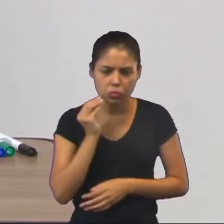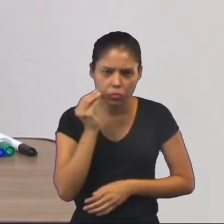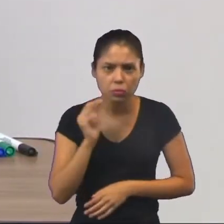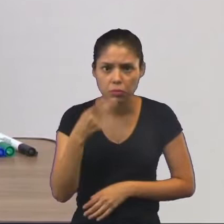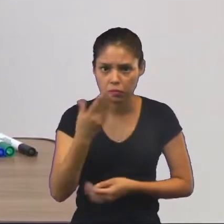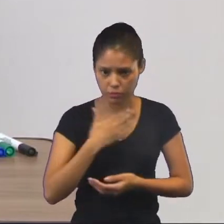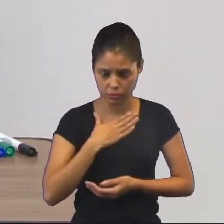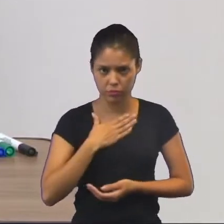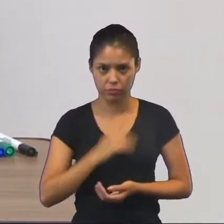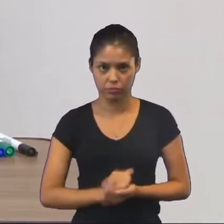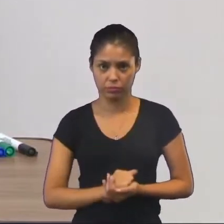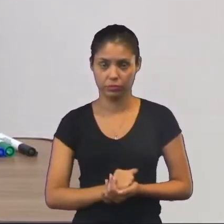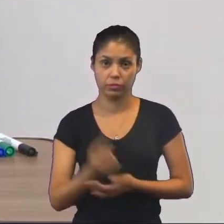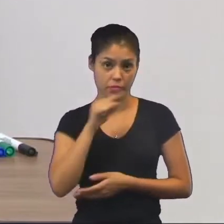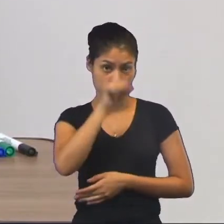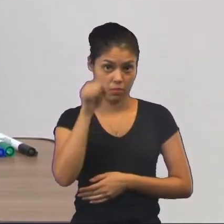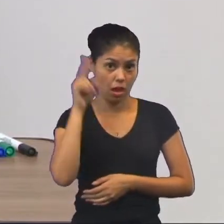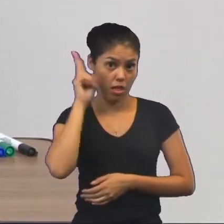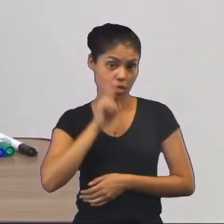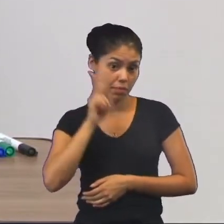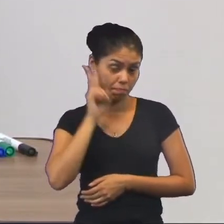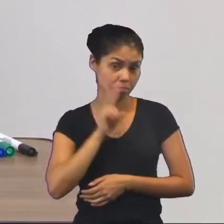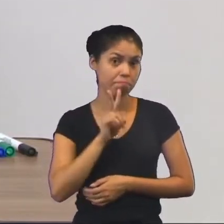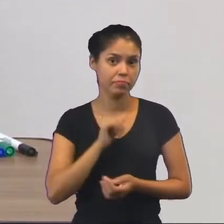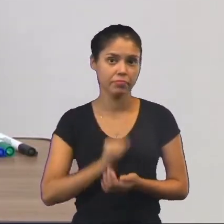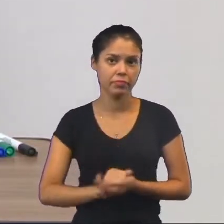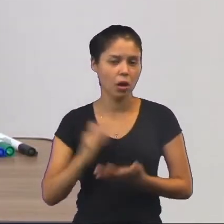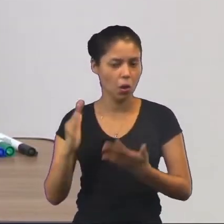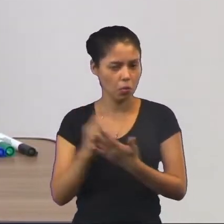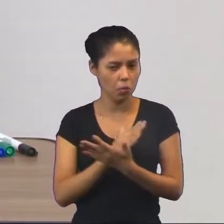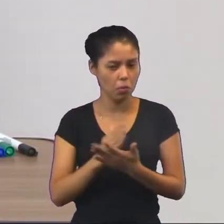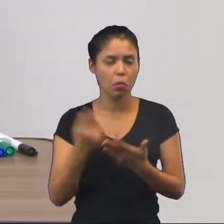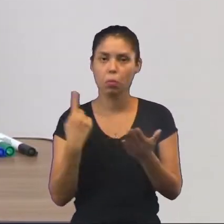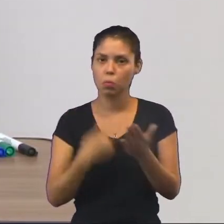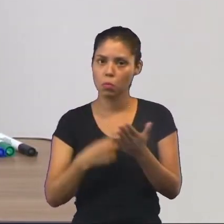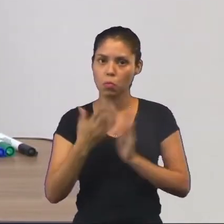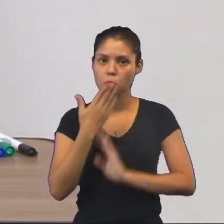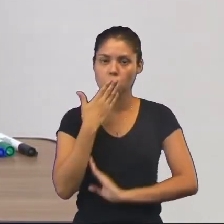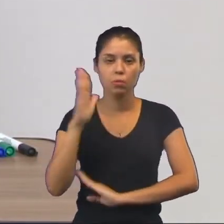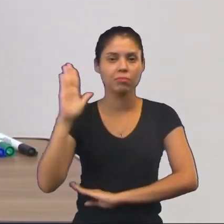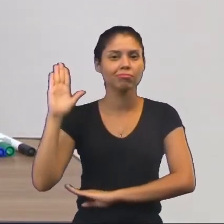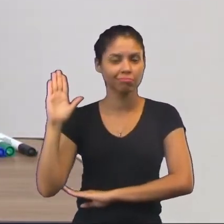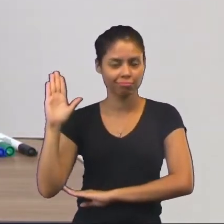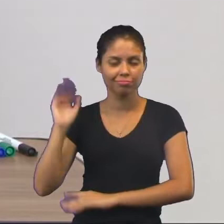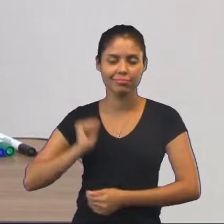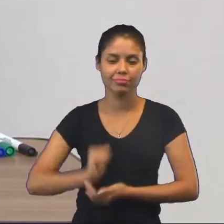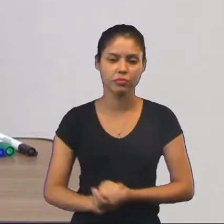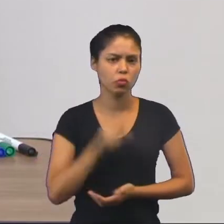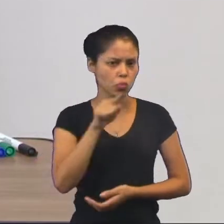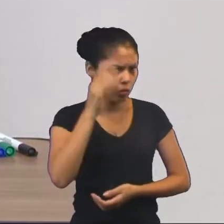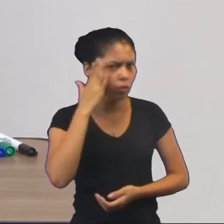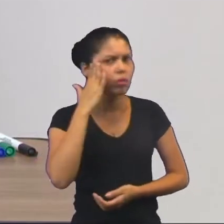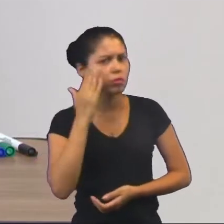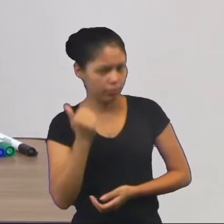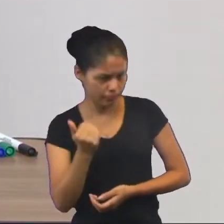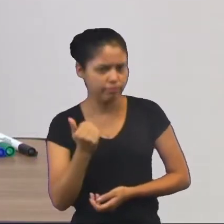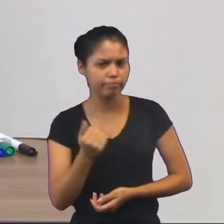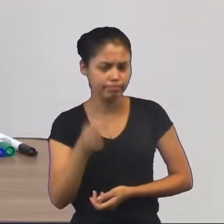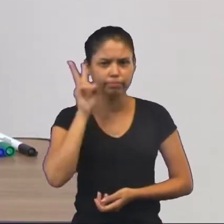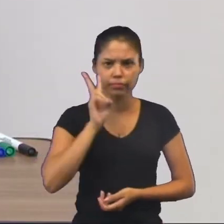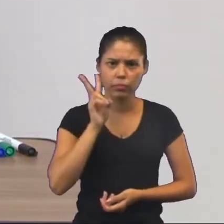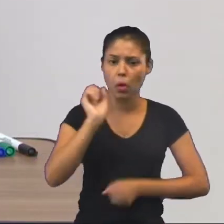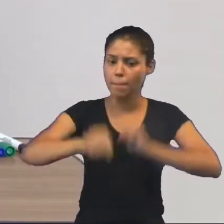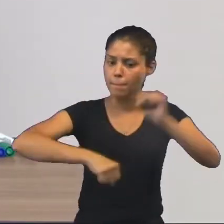me contar? E ele pega e faz uma lembrança de algo que o pai lhe havia lhe prometido. Pai, o senhor lembra que o senhor me prometeu